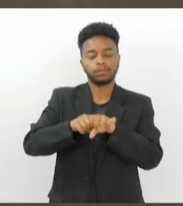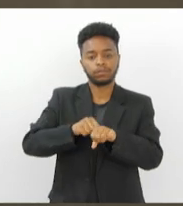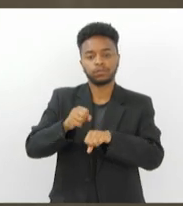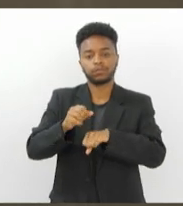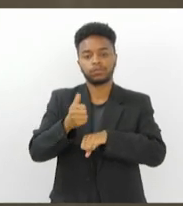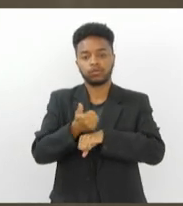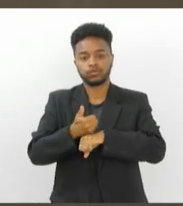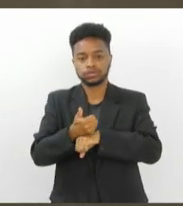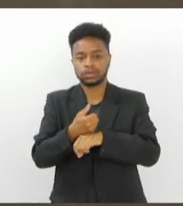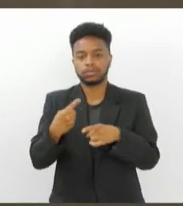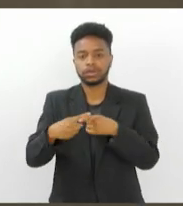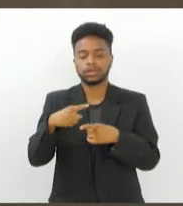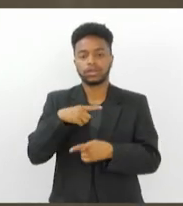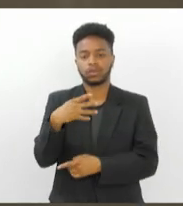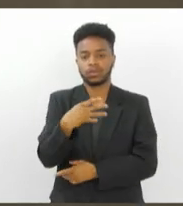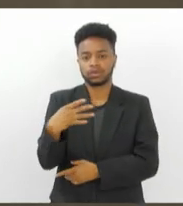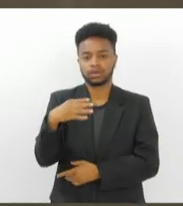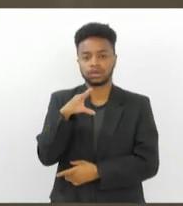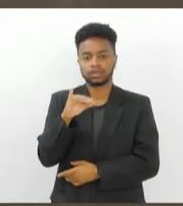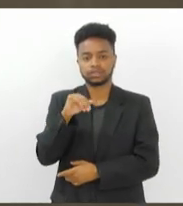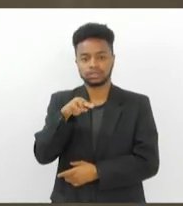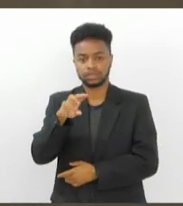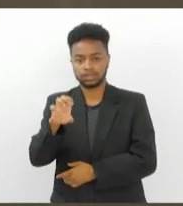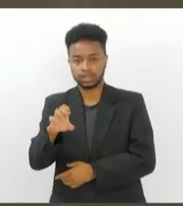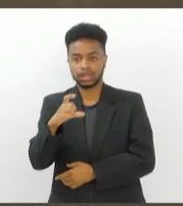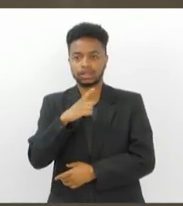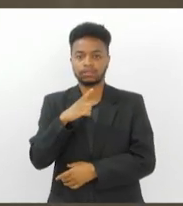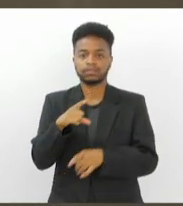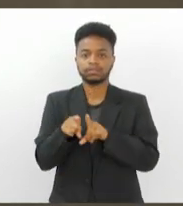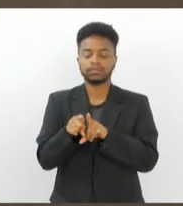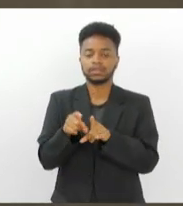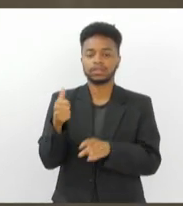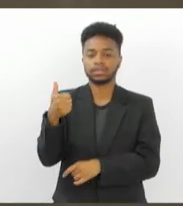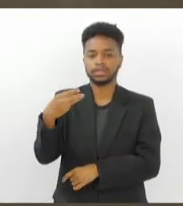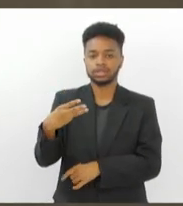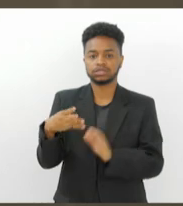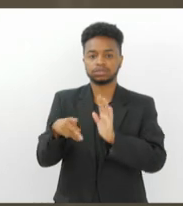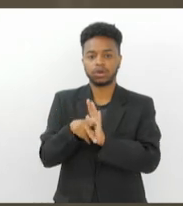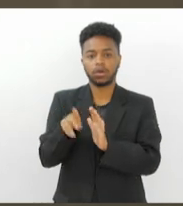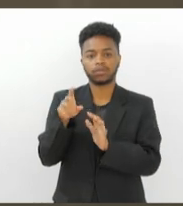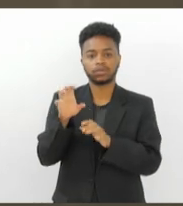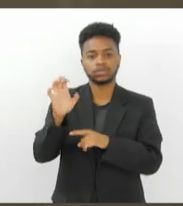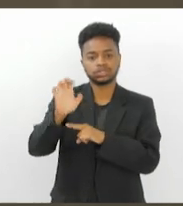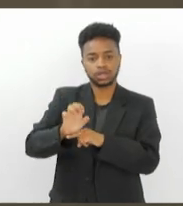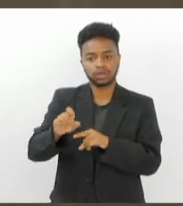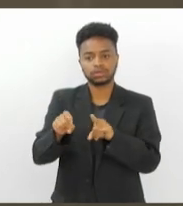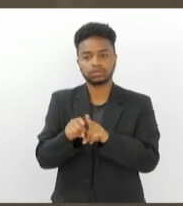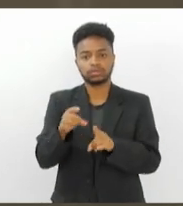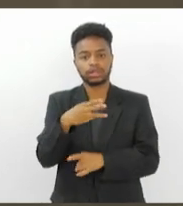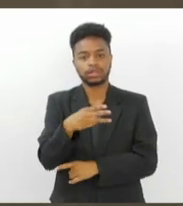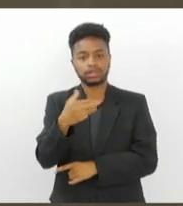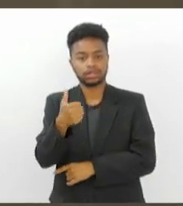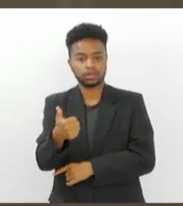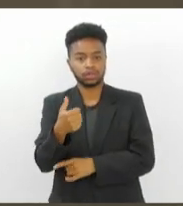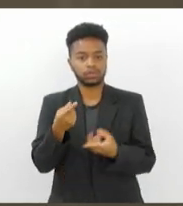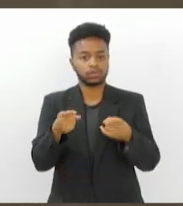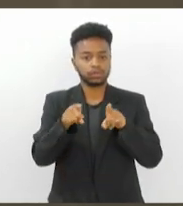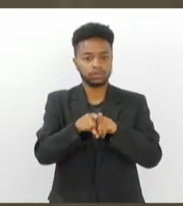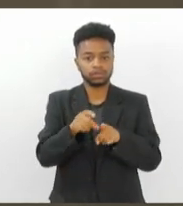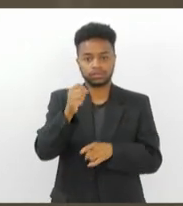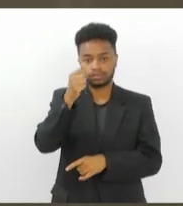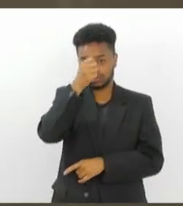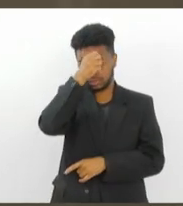44 cines 13 sendo da do estado e 31 sendo em parceria com os